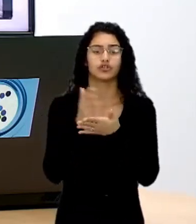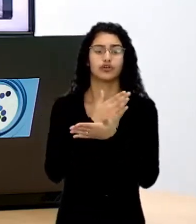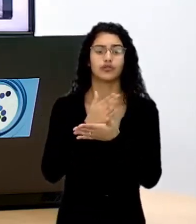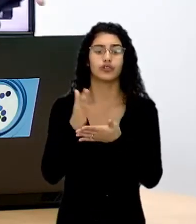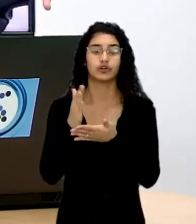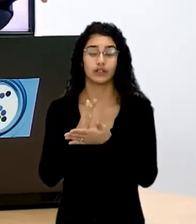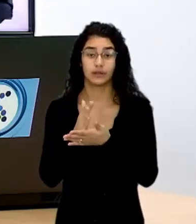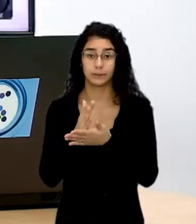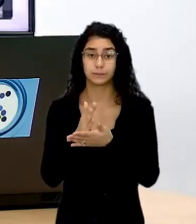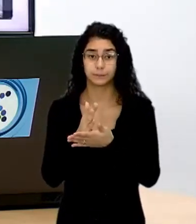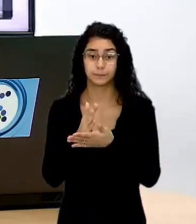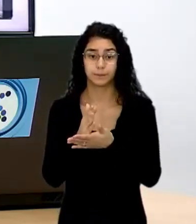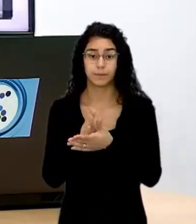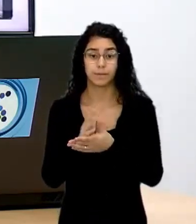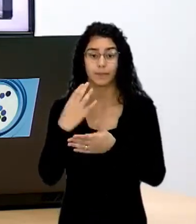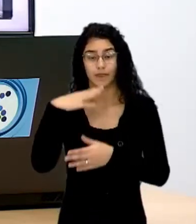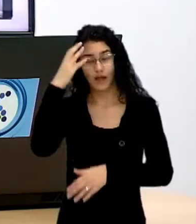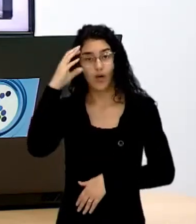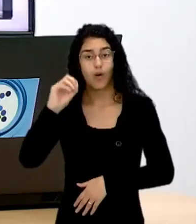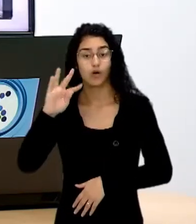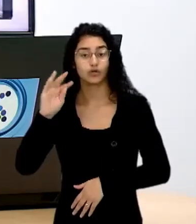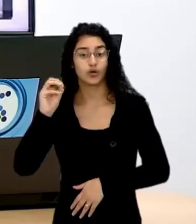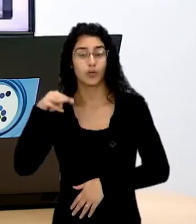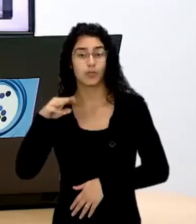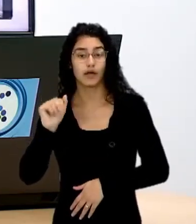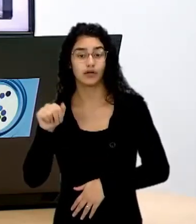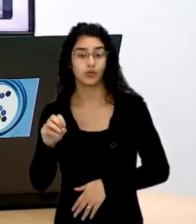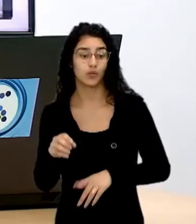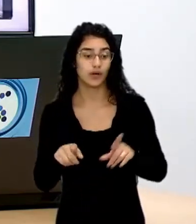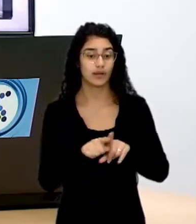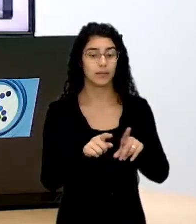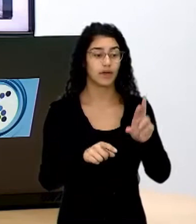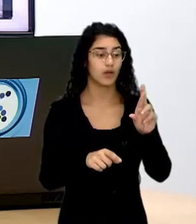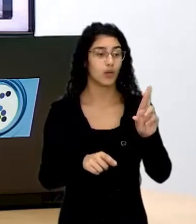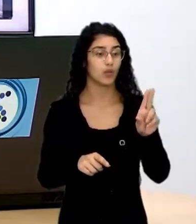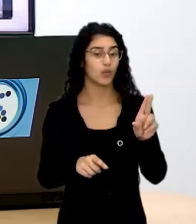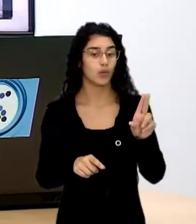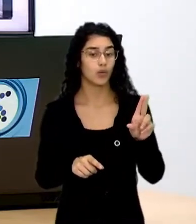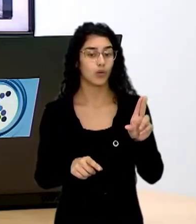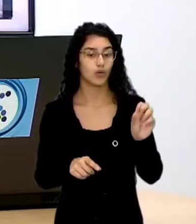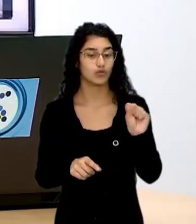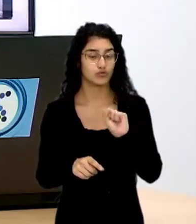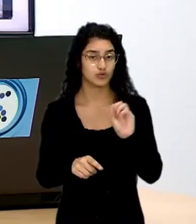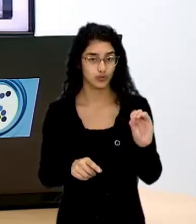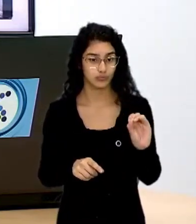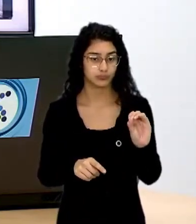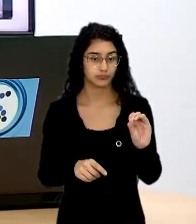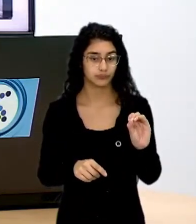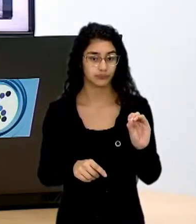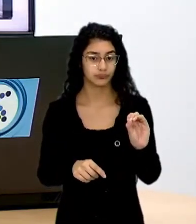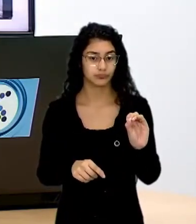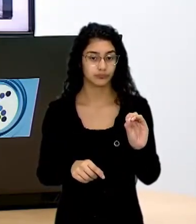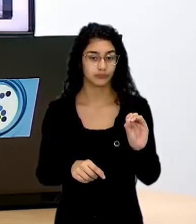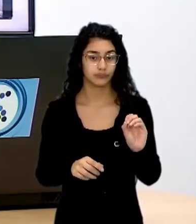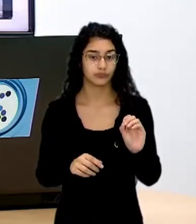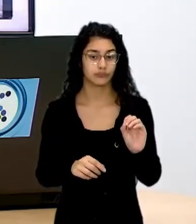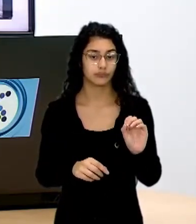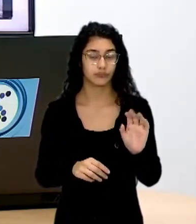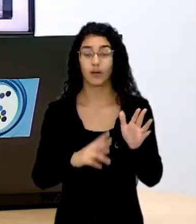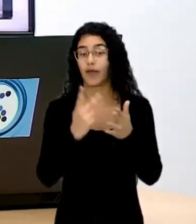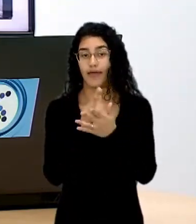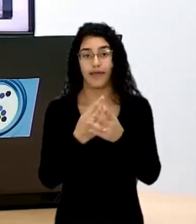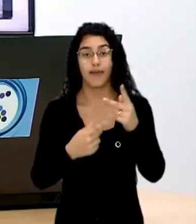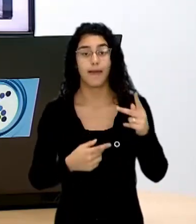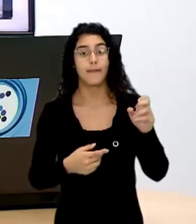os impérios Otomano e o Império Russo. O Império Persa, desculpa. Os russos vieram depois, tomaram